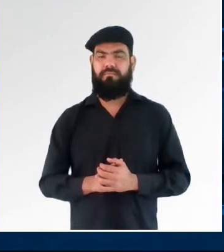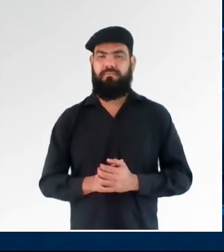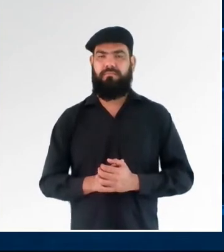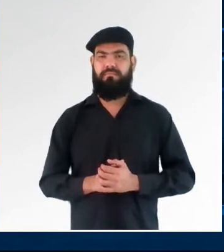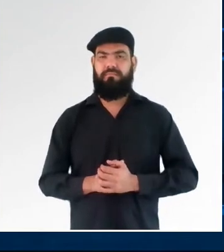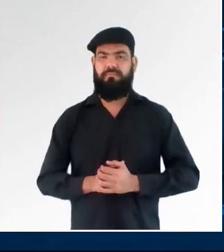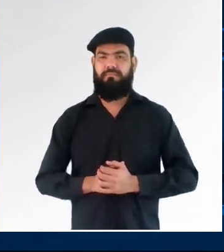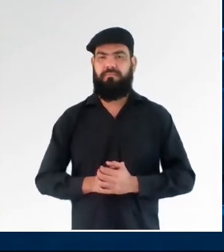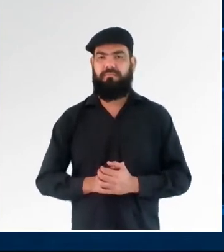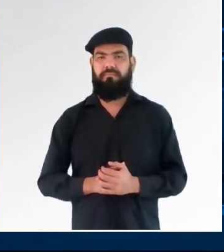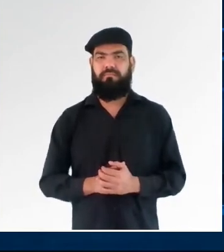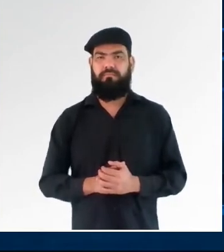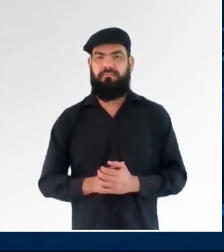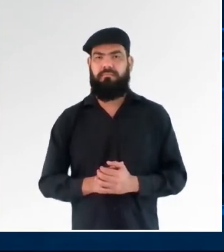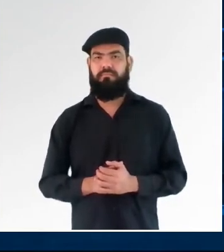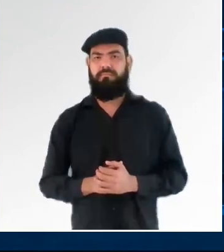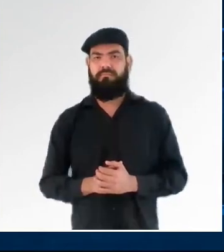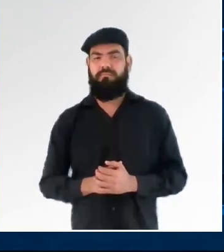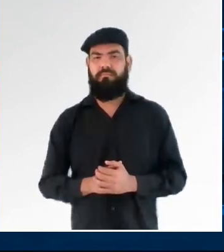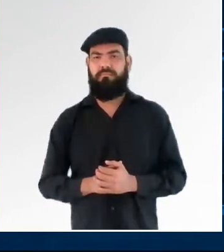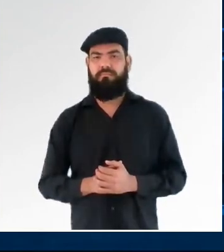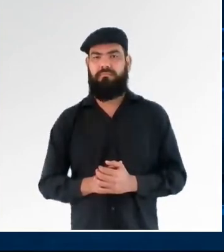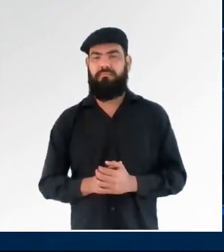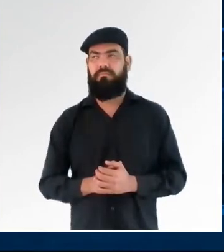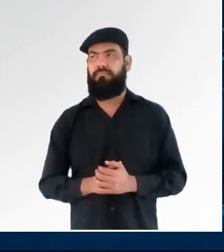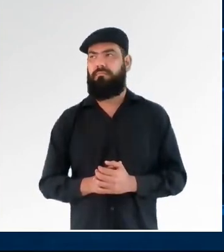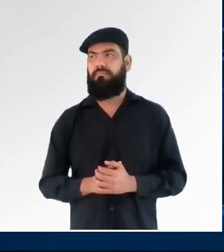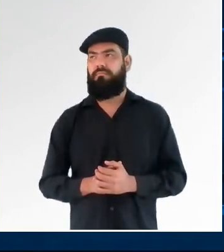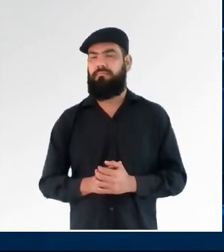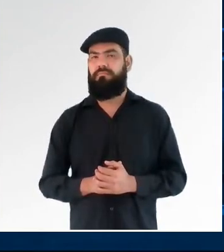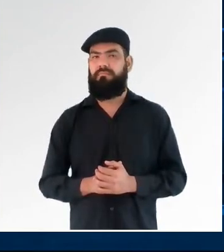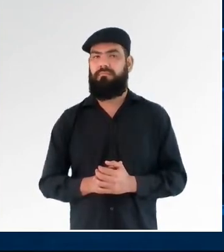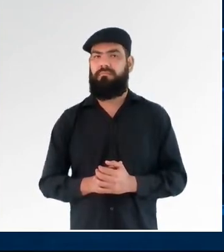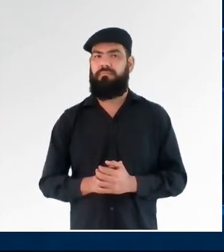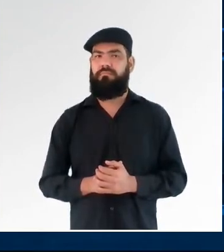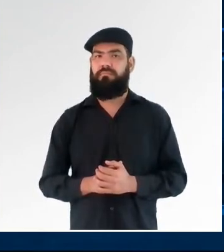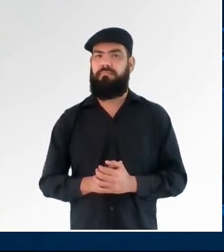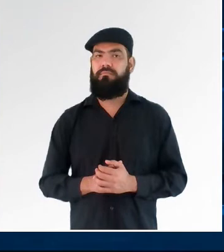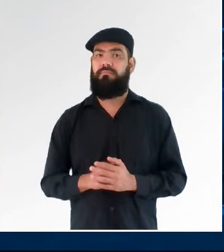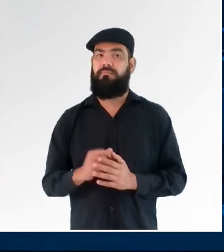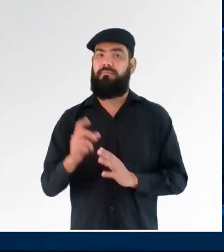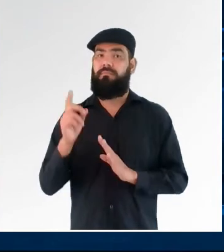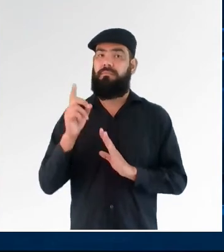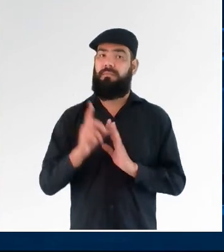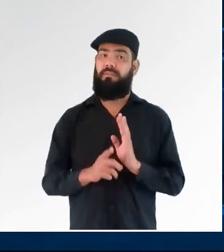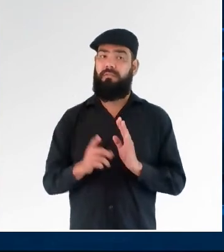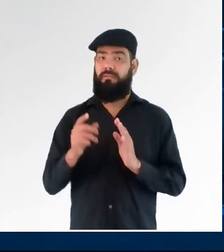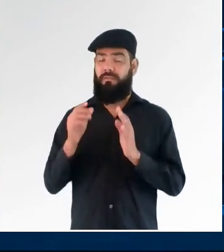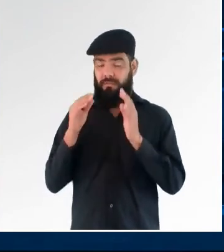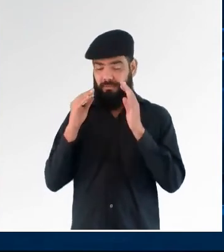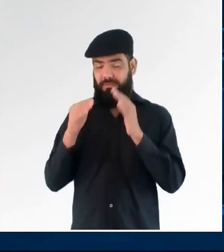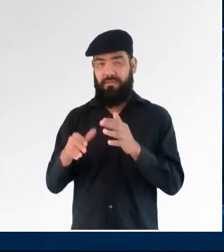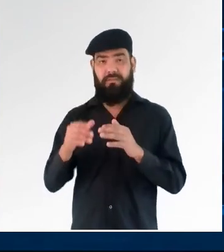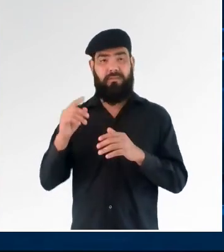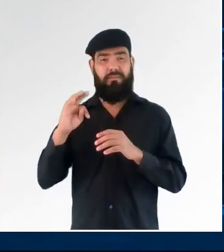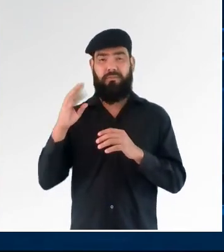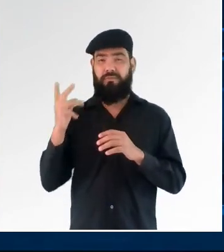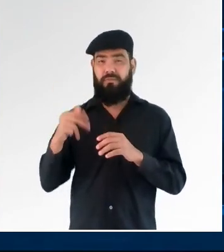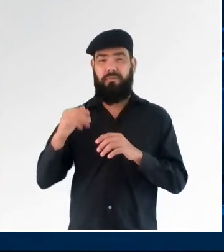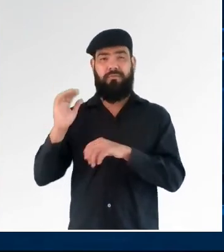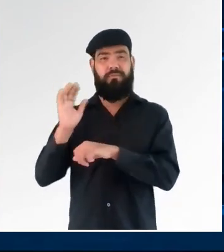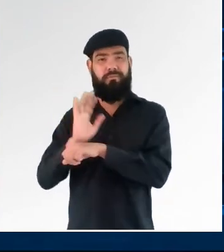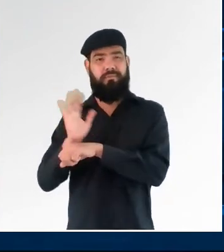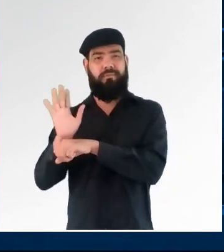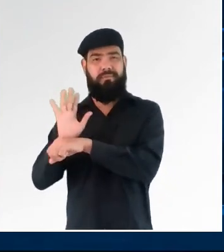Snyder. O diretor, né, já faz ali uma referência a todas as obras dele, dizendo que a obra dele